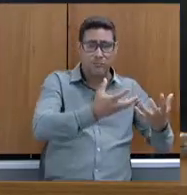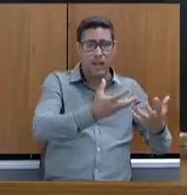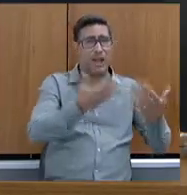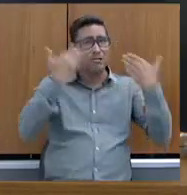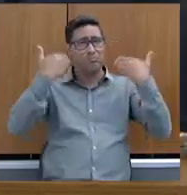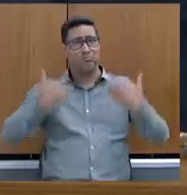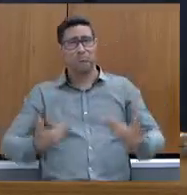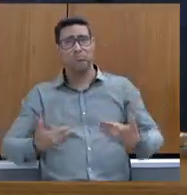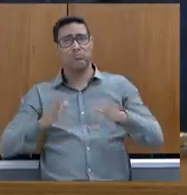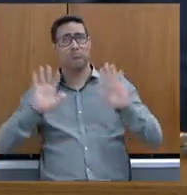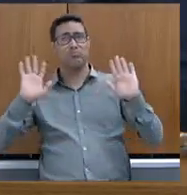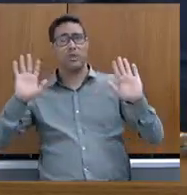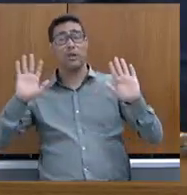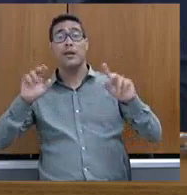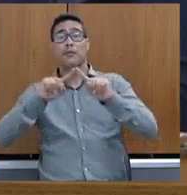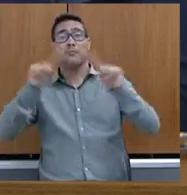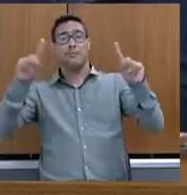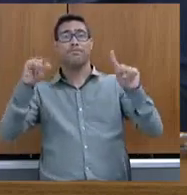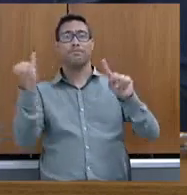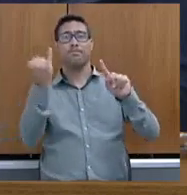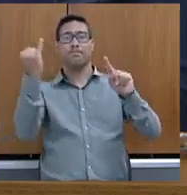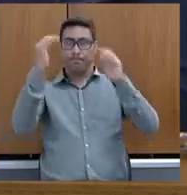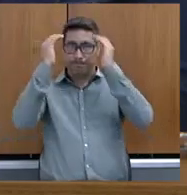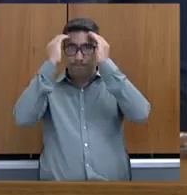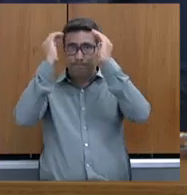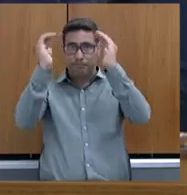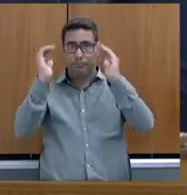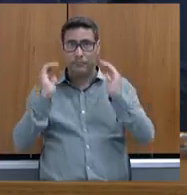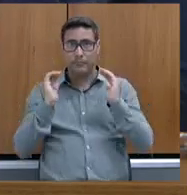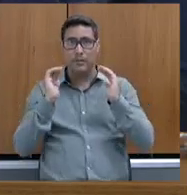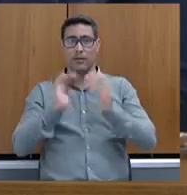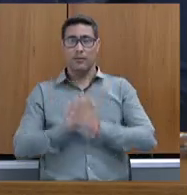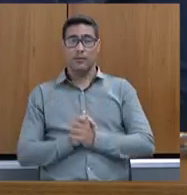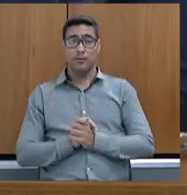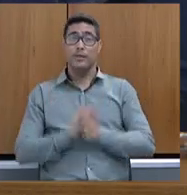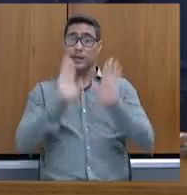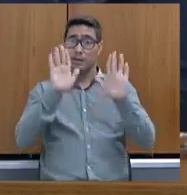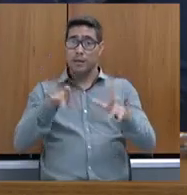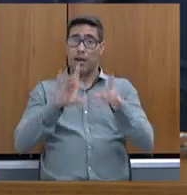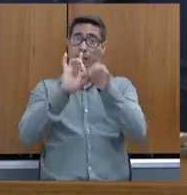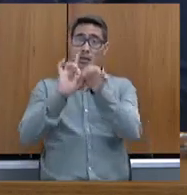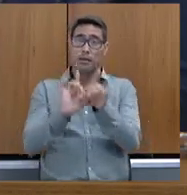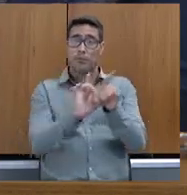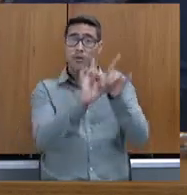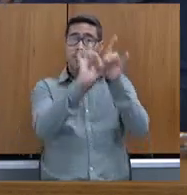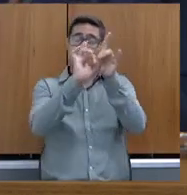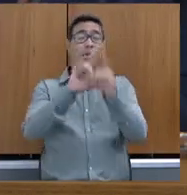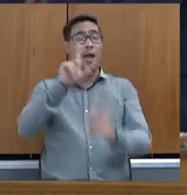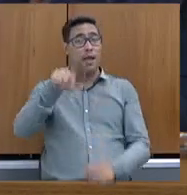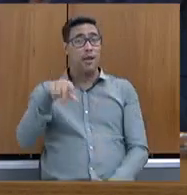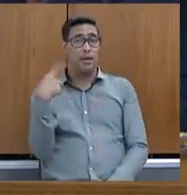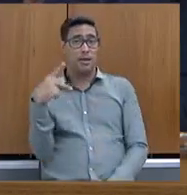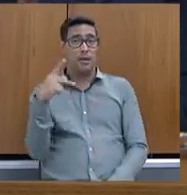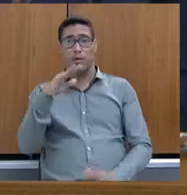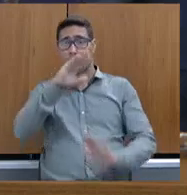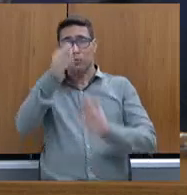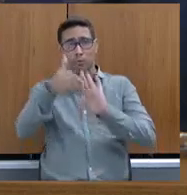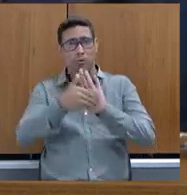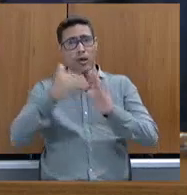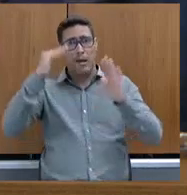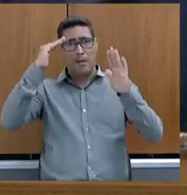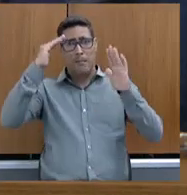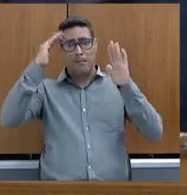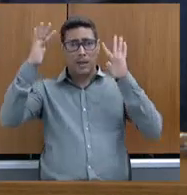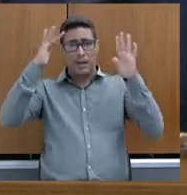desde que Império respeito e a Democracia é exatamente isso todos os pensamentos divergentes